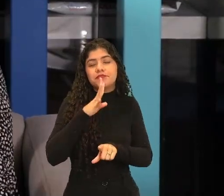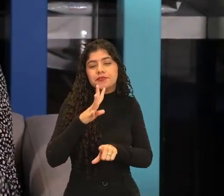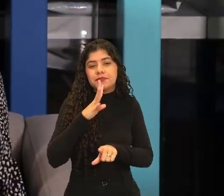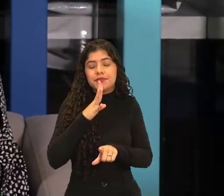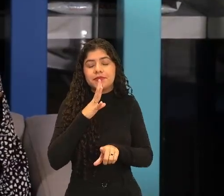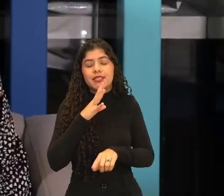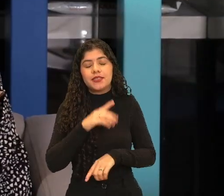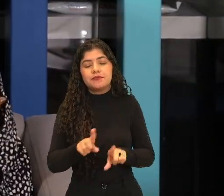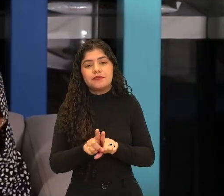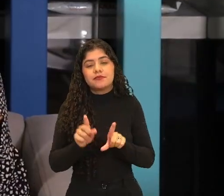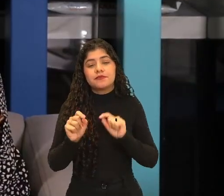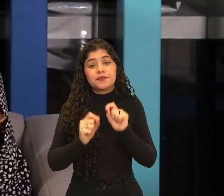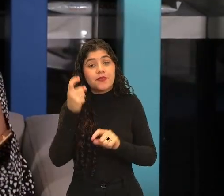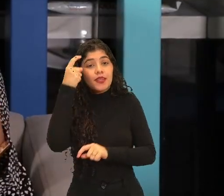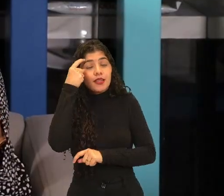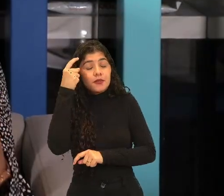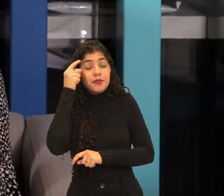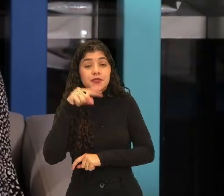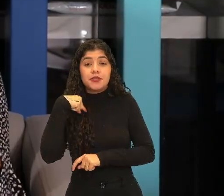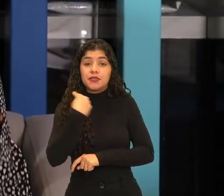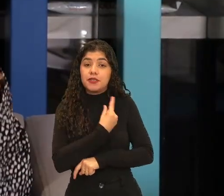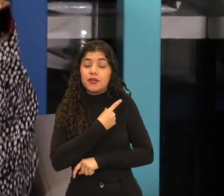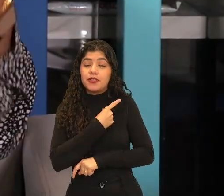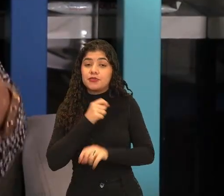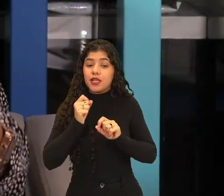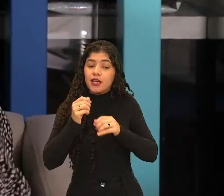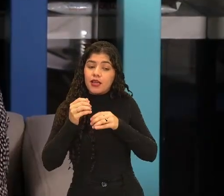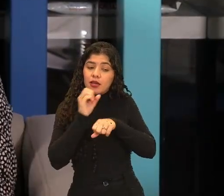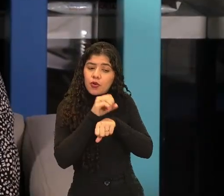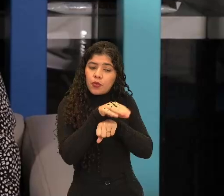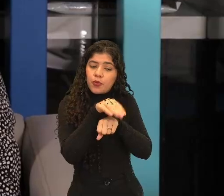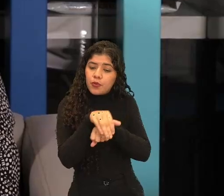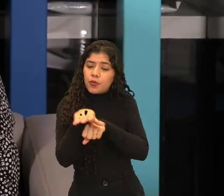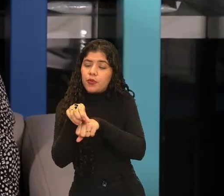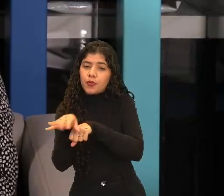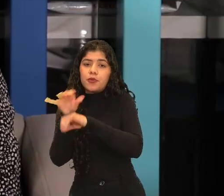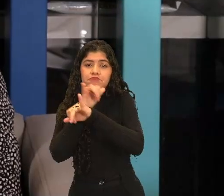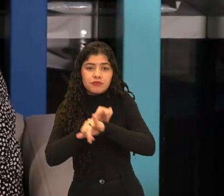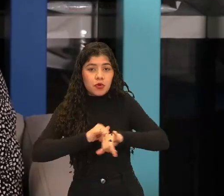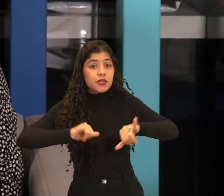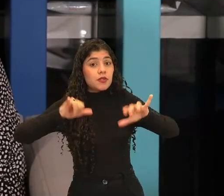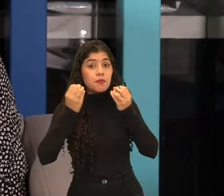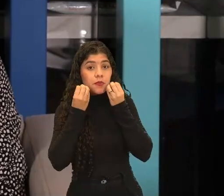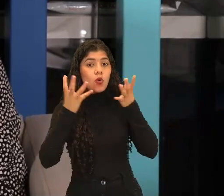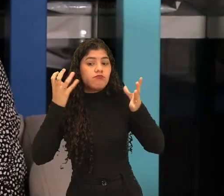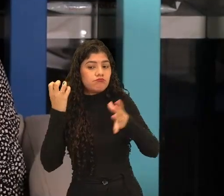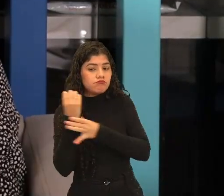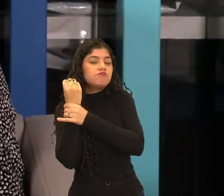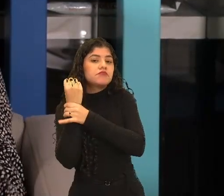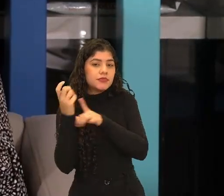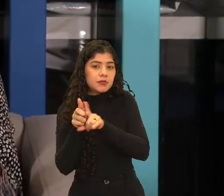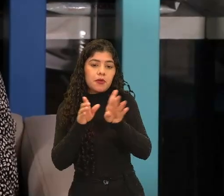conhecimentos e que eu penso que a gente está, de certa forma, levando, né, uma informação segura,